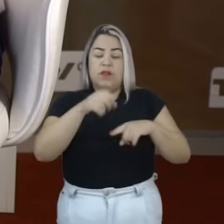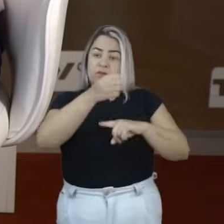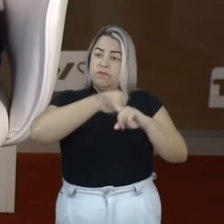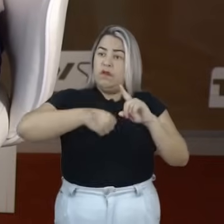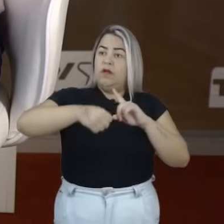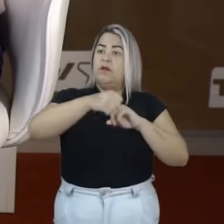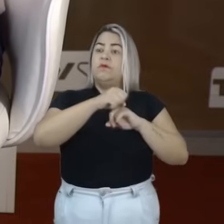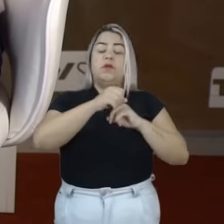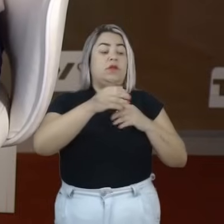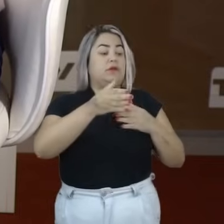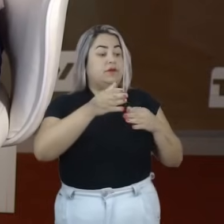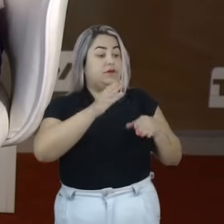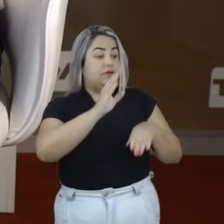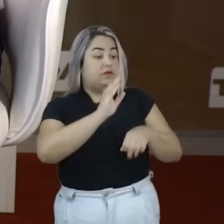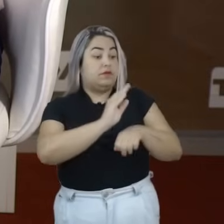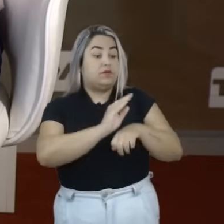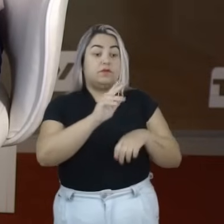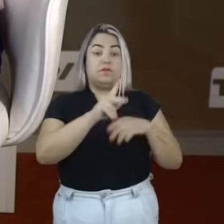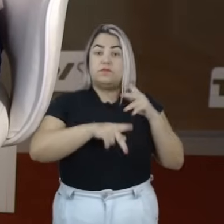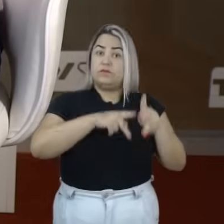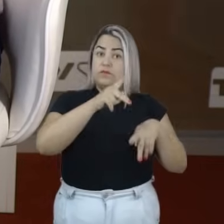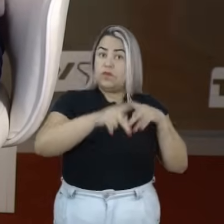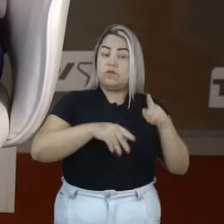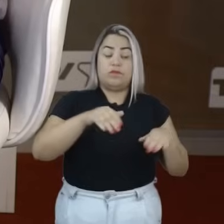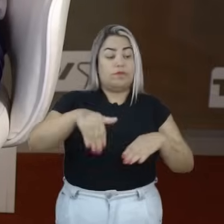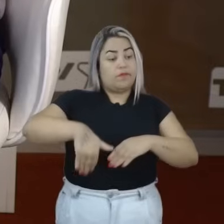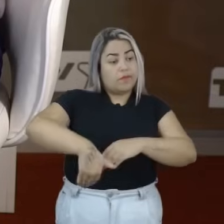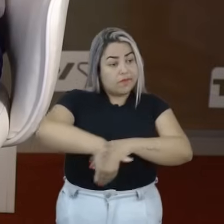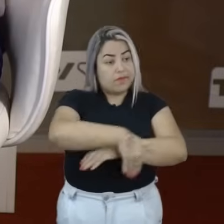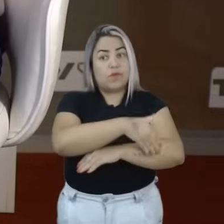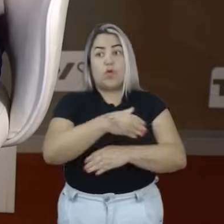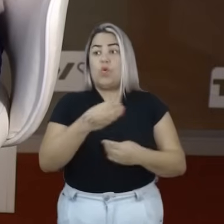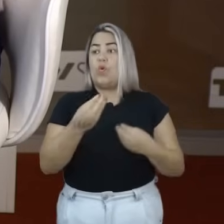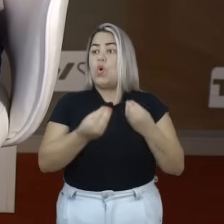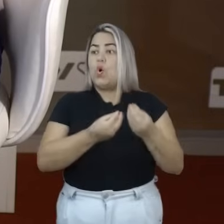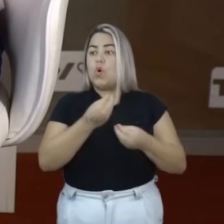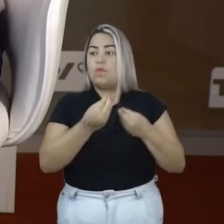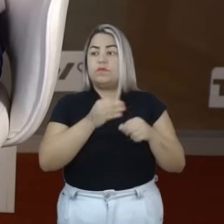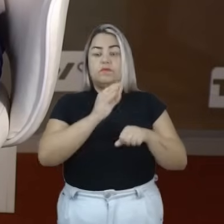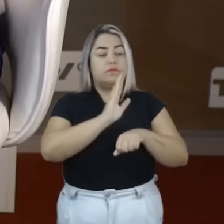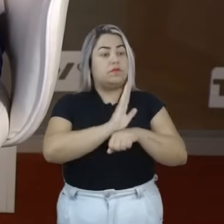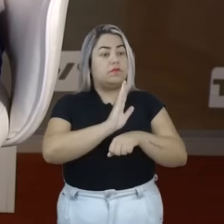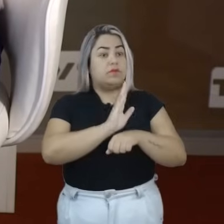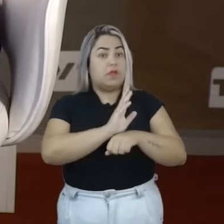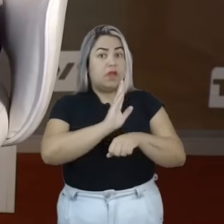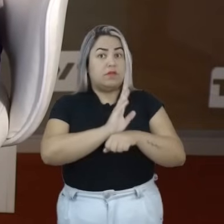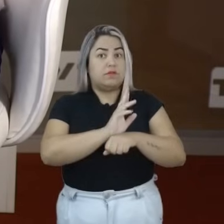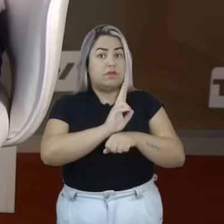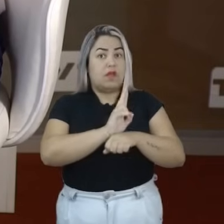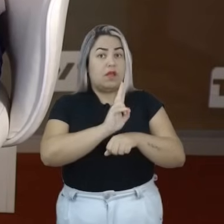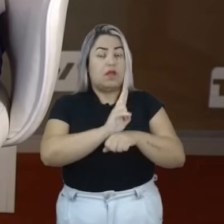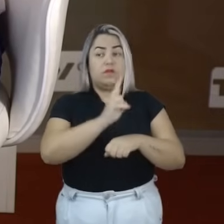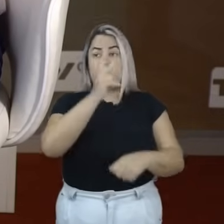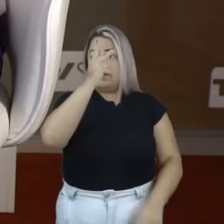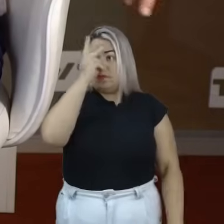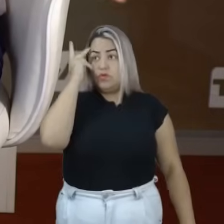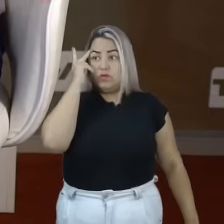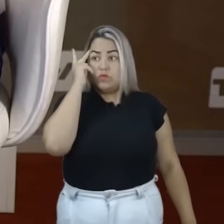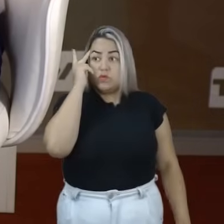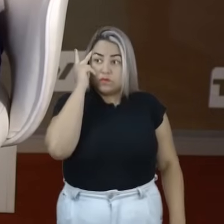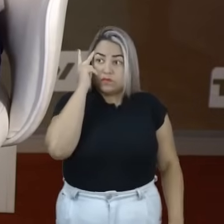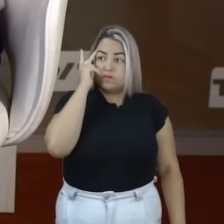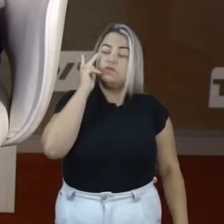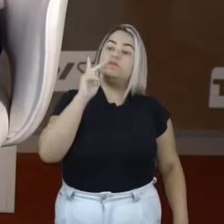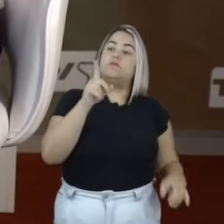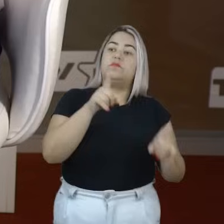cuida da população de rua? Como é que nós vamos cuidar da pessoa com deficiência, dos indígenas, dos quilombolas,